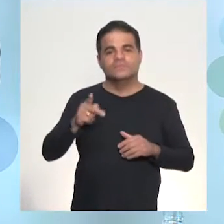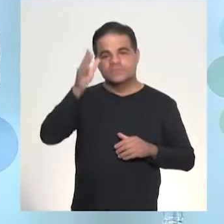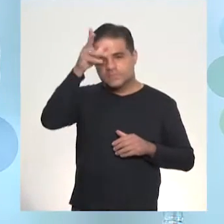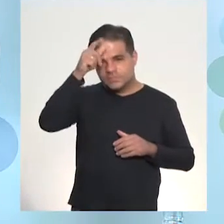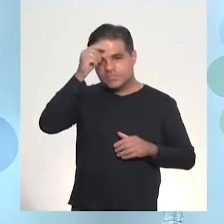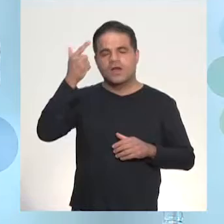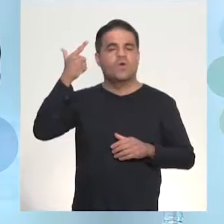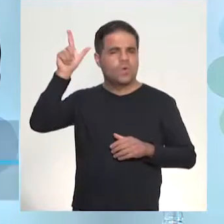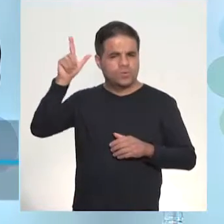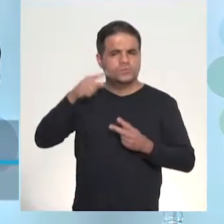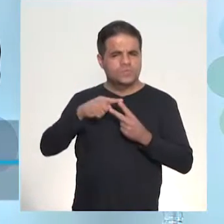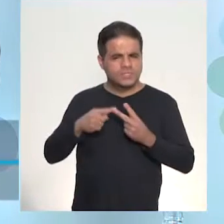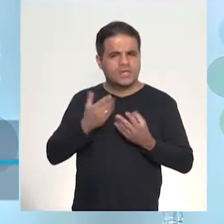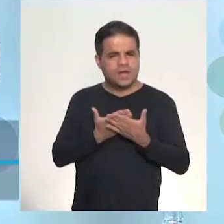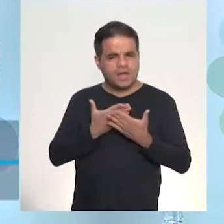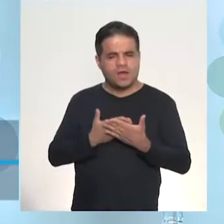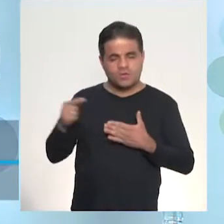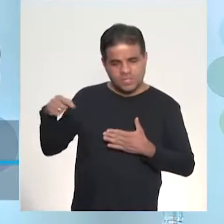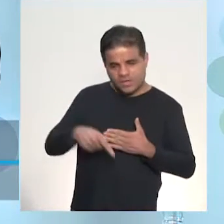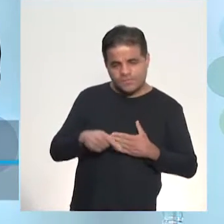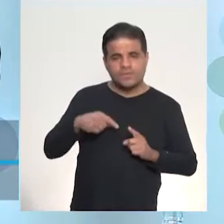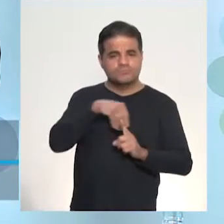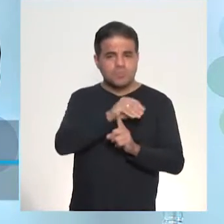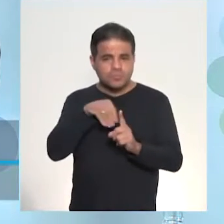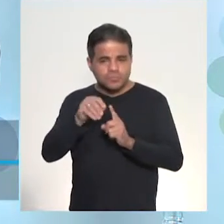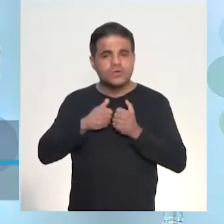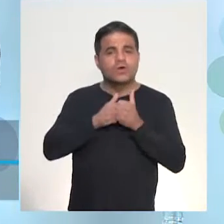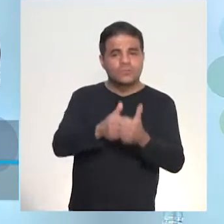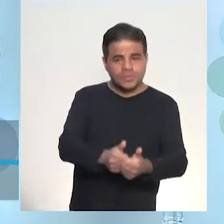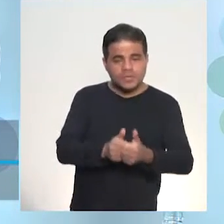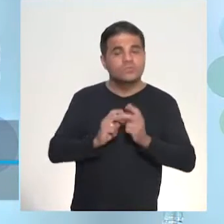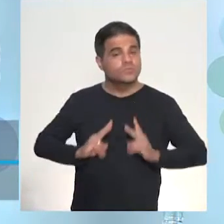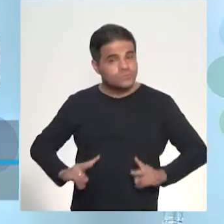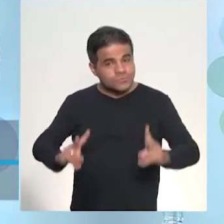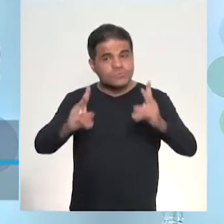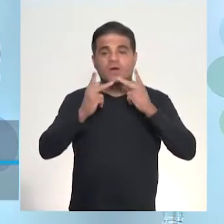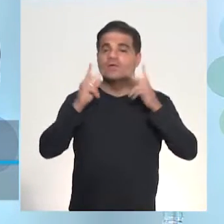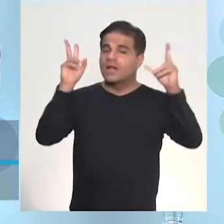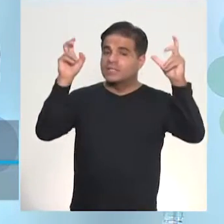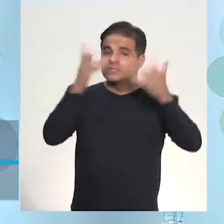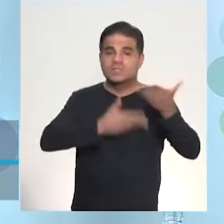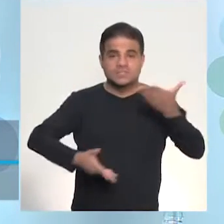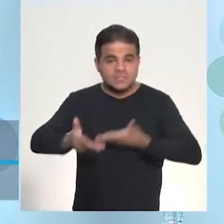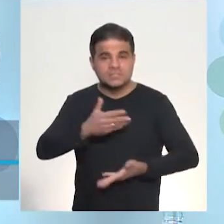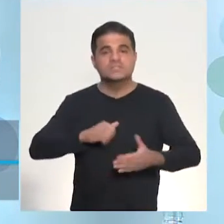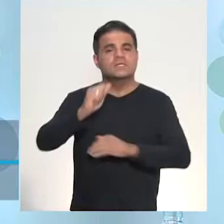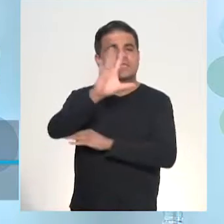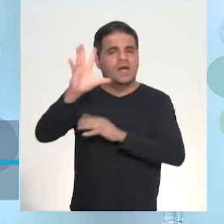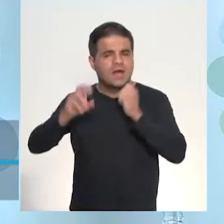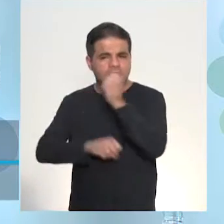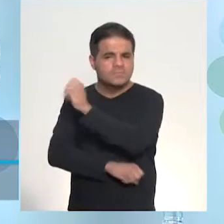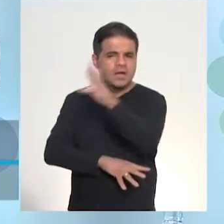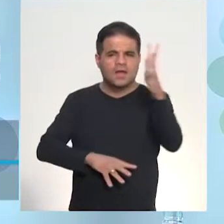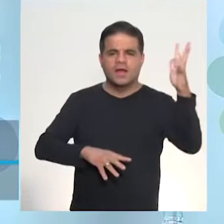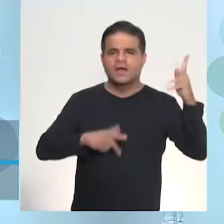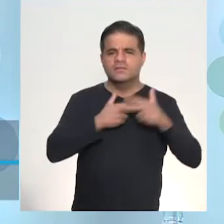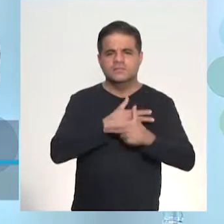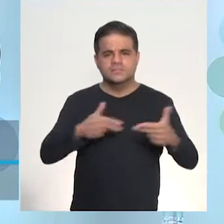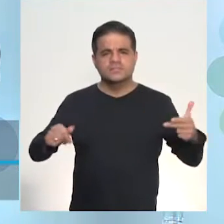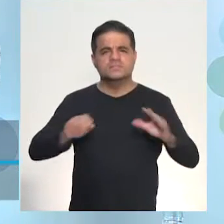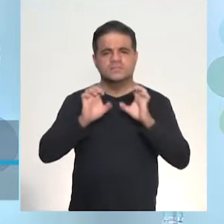esteve duas aulas minhas, né? Duas em sequência. A gente continua falando sobre assuntos relacionados à natureza, relacionados